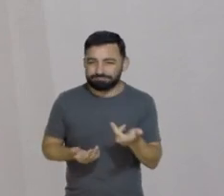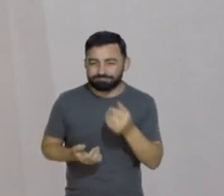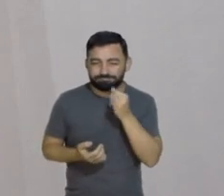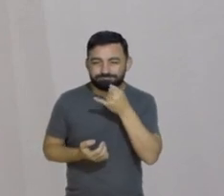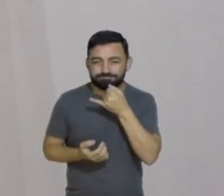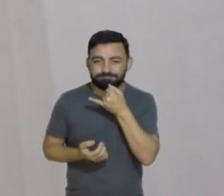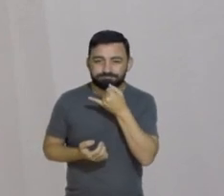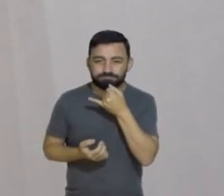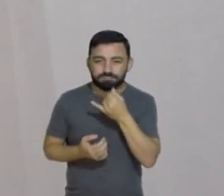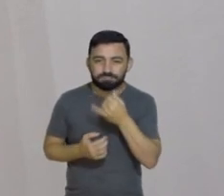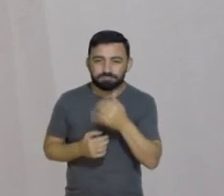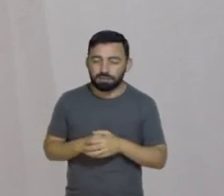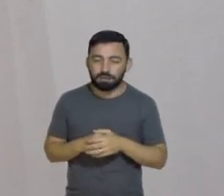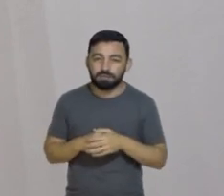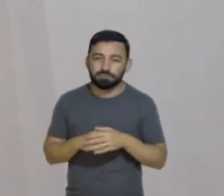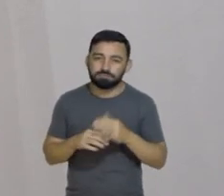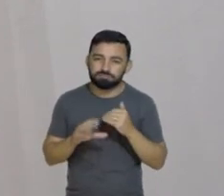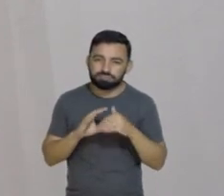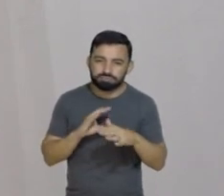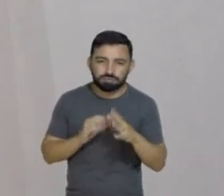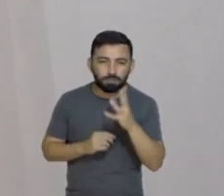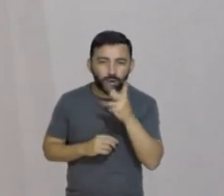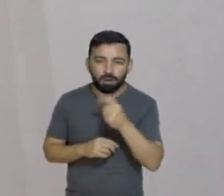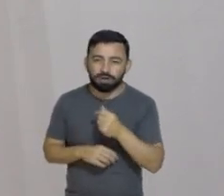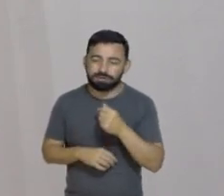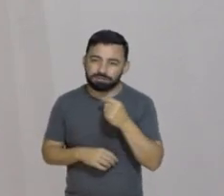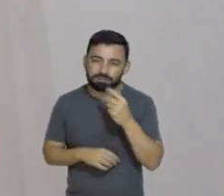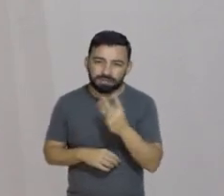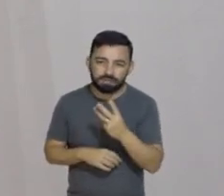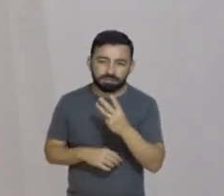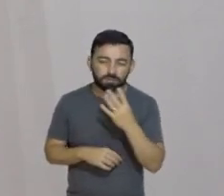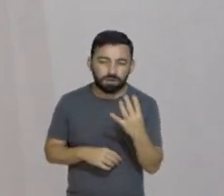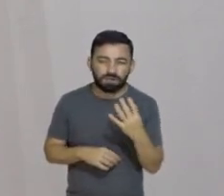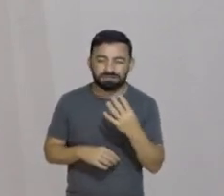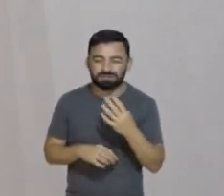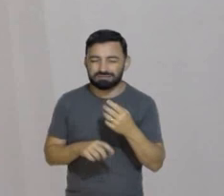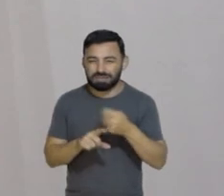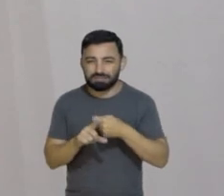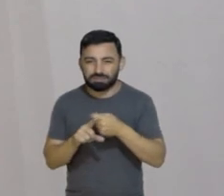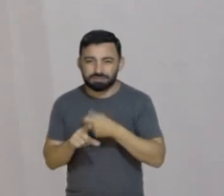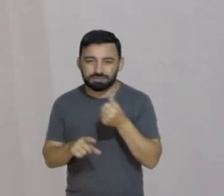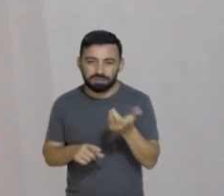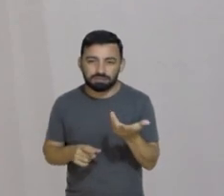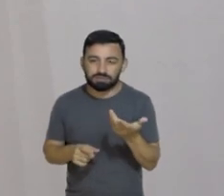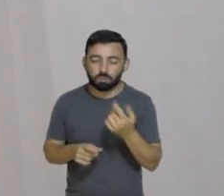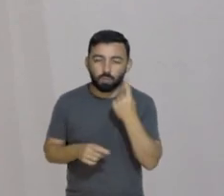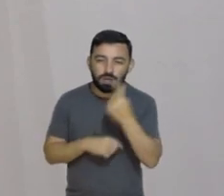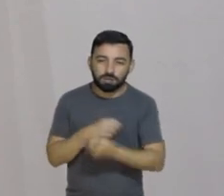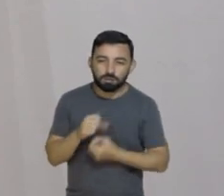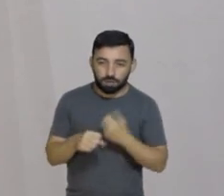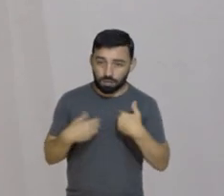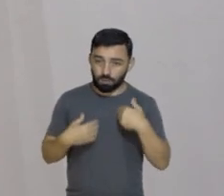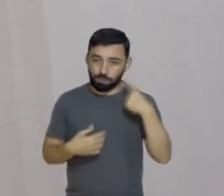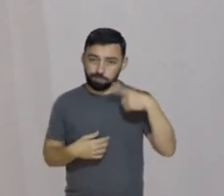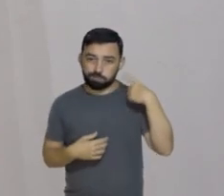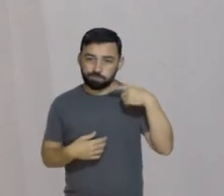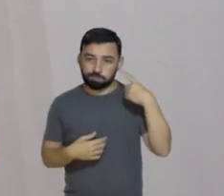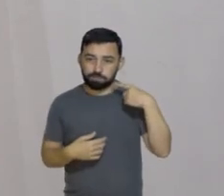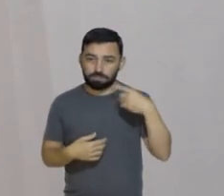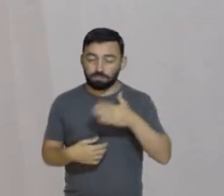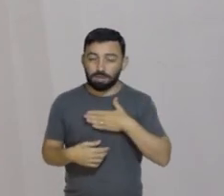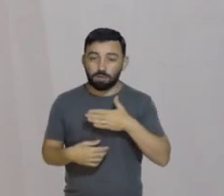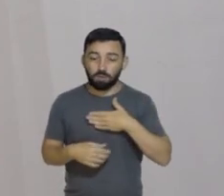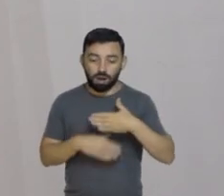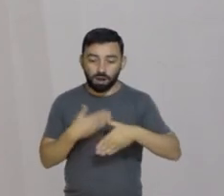É para despachar, demora 3, 4, 6 meses, 1 ano. Eu sei, eu sou advogado, eu tenho processo tramitando há